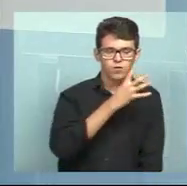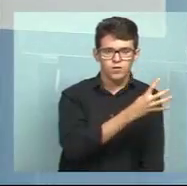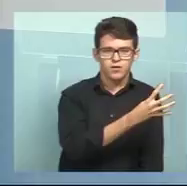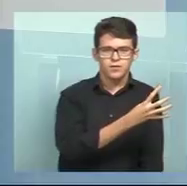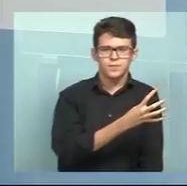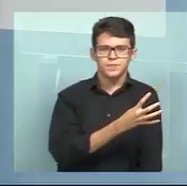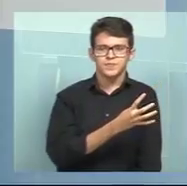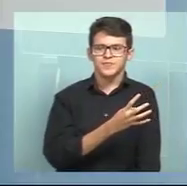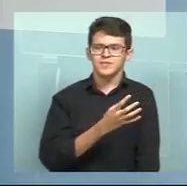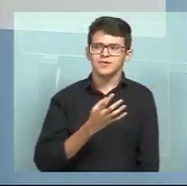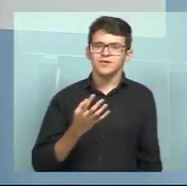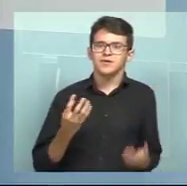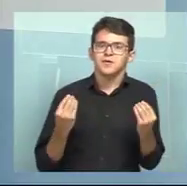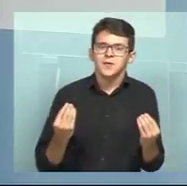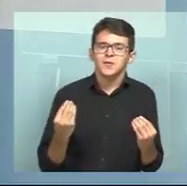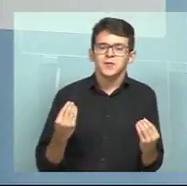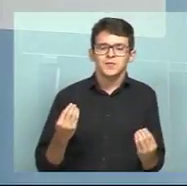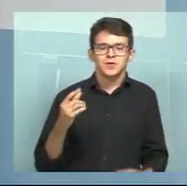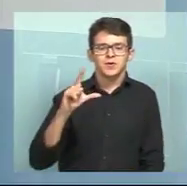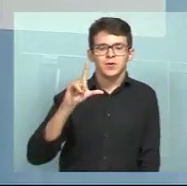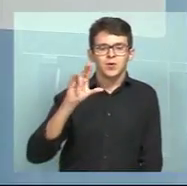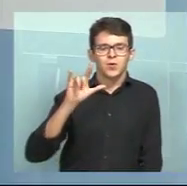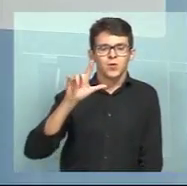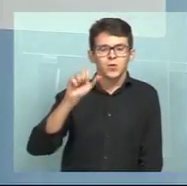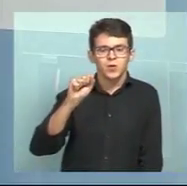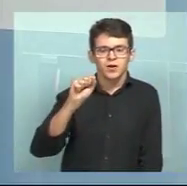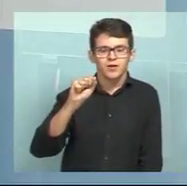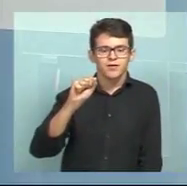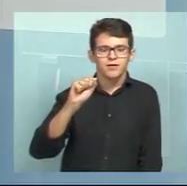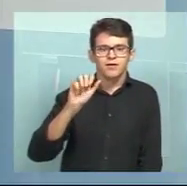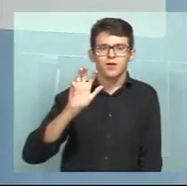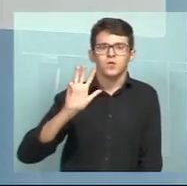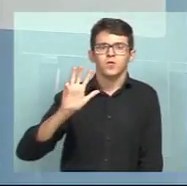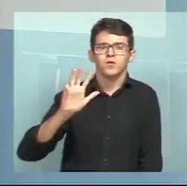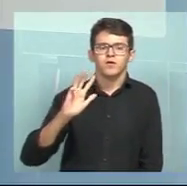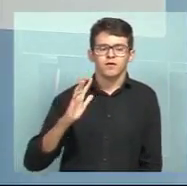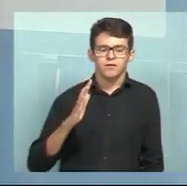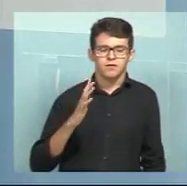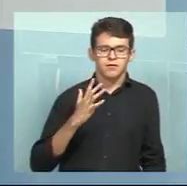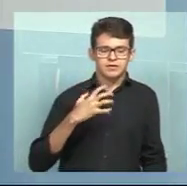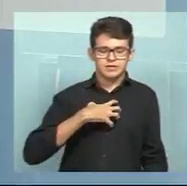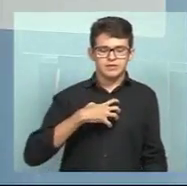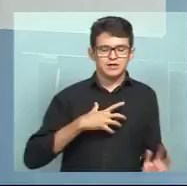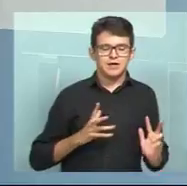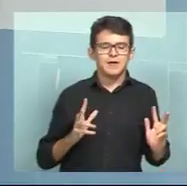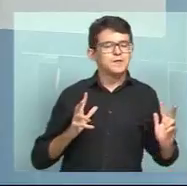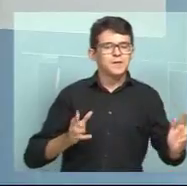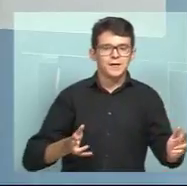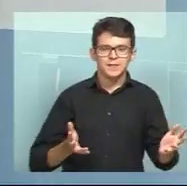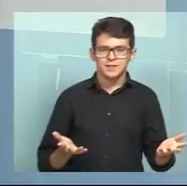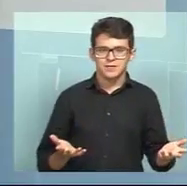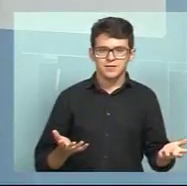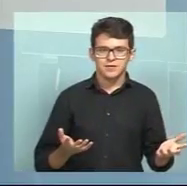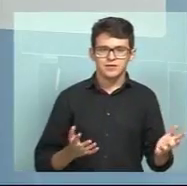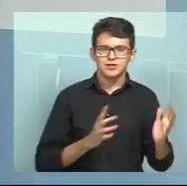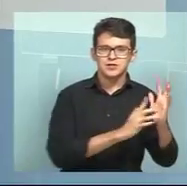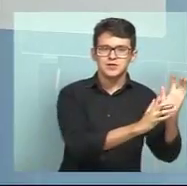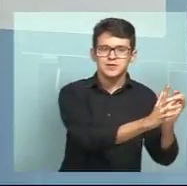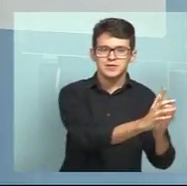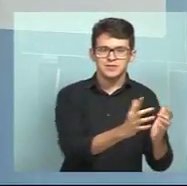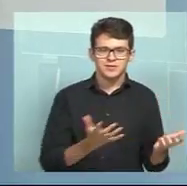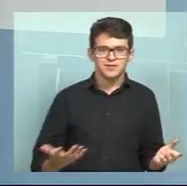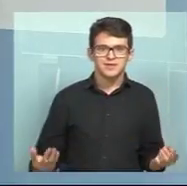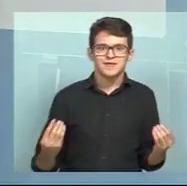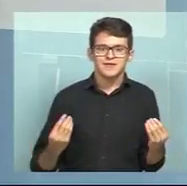comparou a Jesus Cristo recém-nascido, ao menino Jesus. E aí, Luiz? É. Tu que